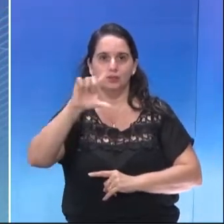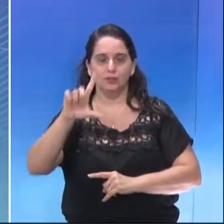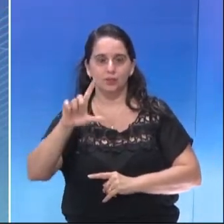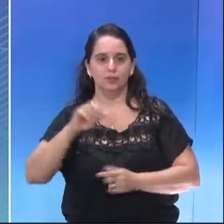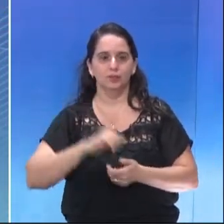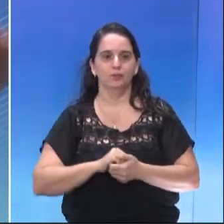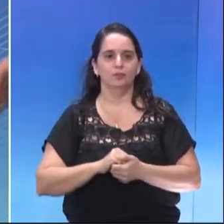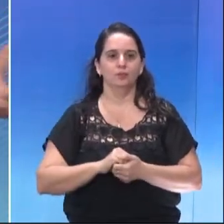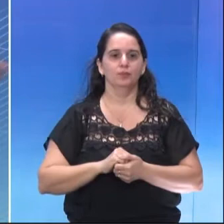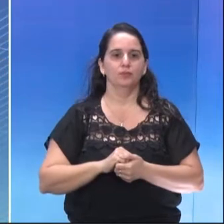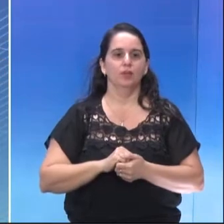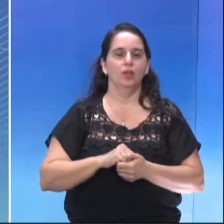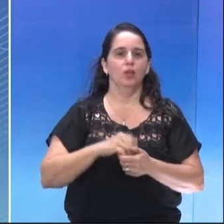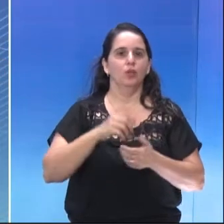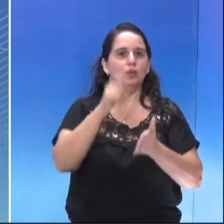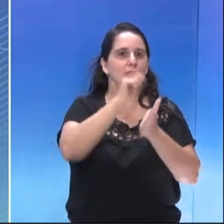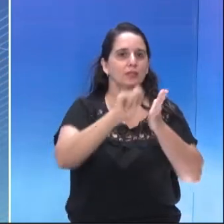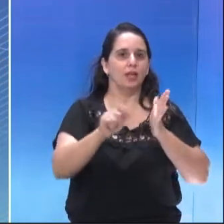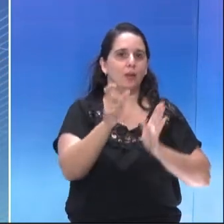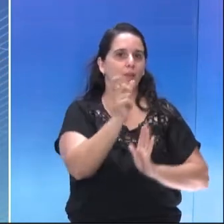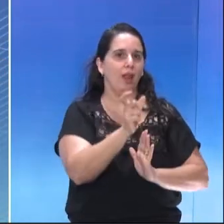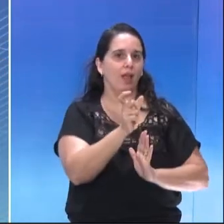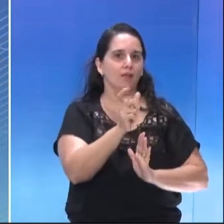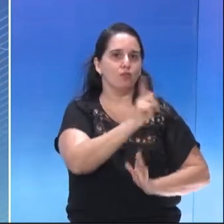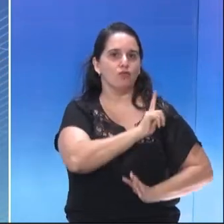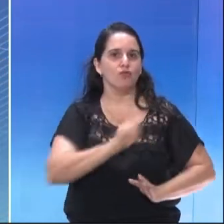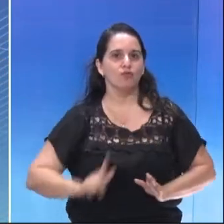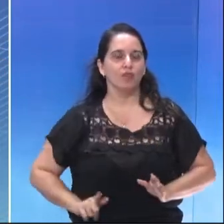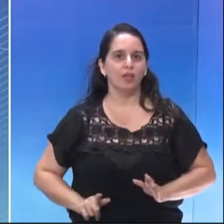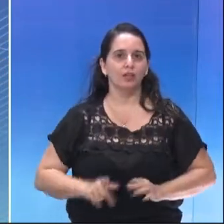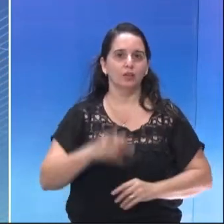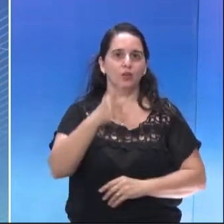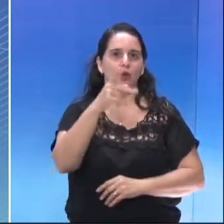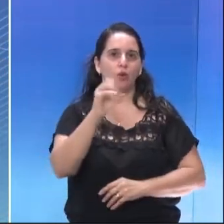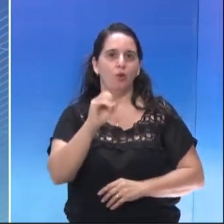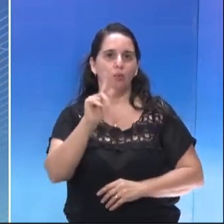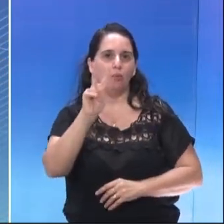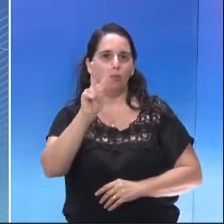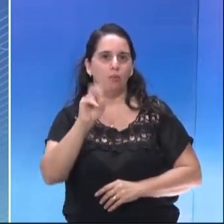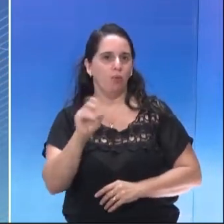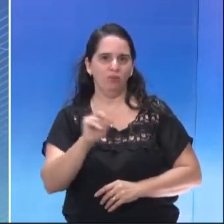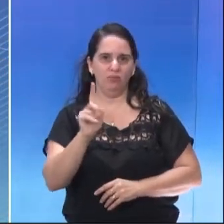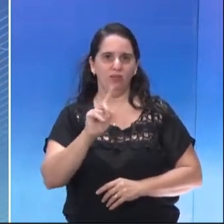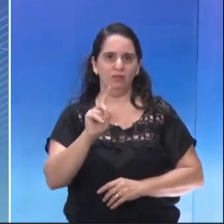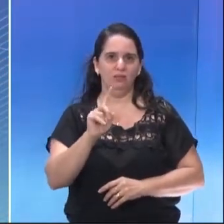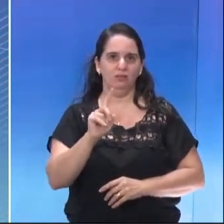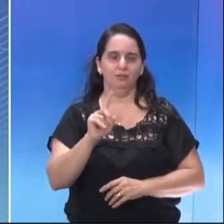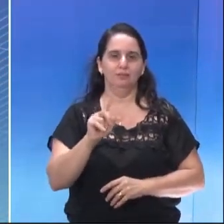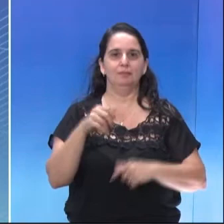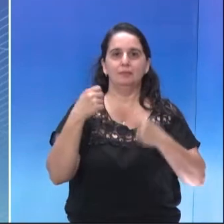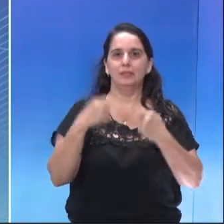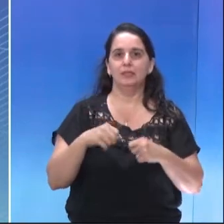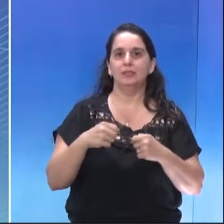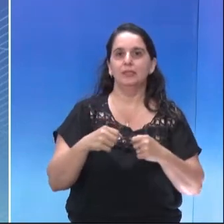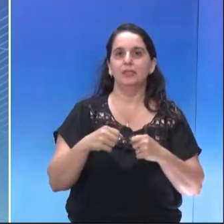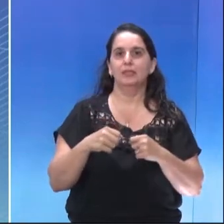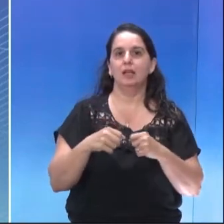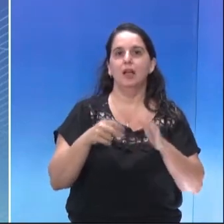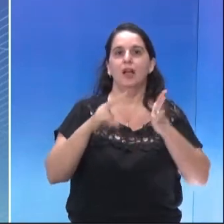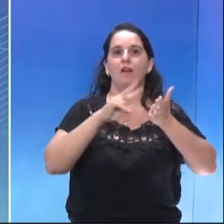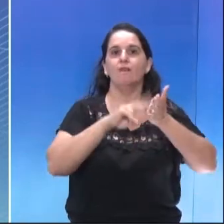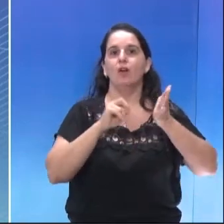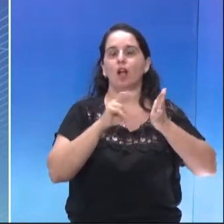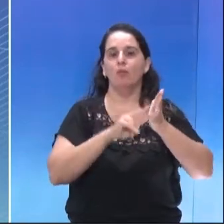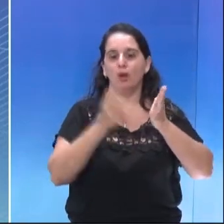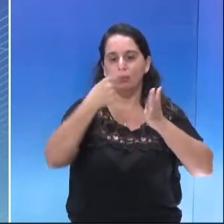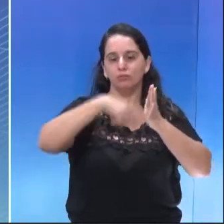escreve governo e povo, não, que fica muito raso. Então você mostra um conhecimento, um aprofundamento. Você